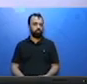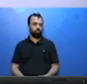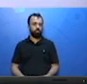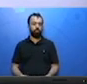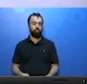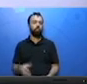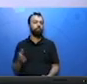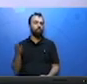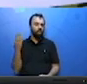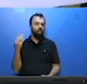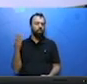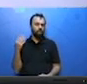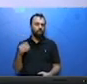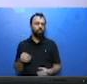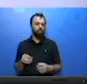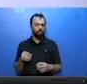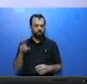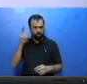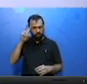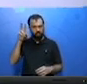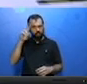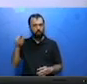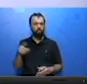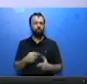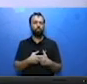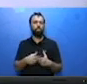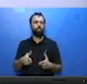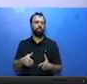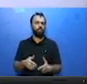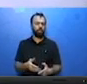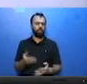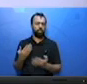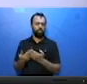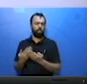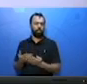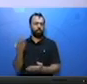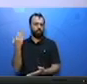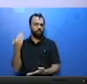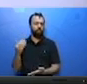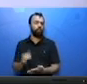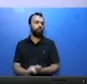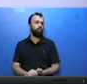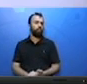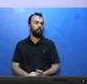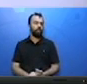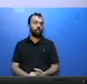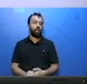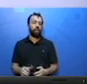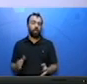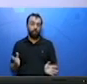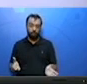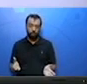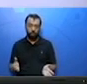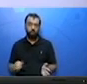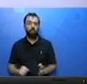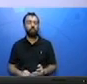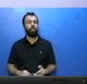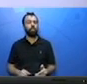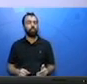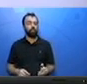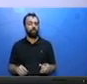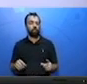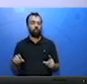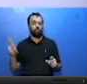Então vamos voltar naquela situação problema da aula anterior e vamos calcular, em vez de calcular por Pitágoras, vamos